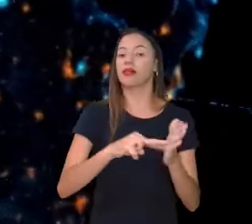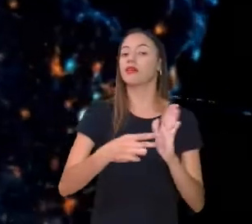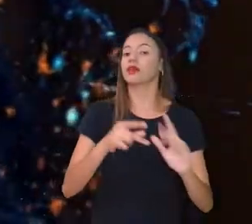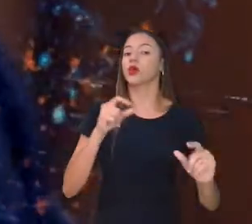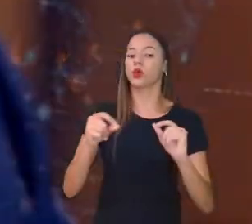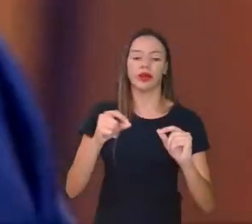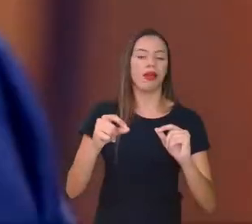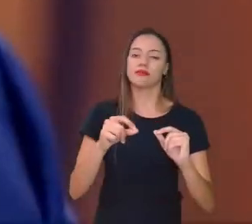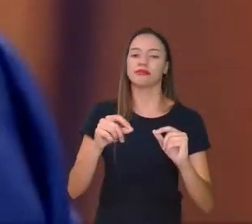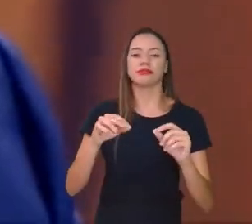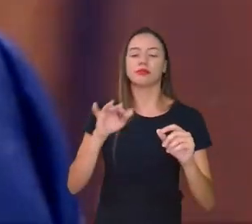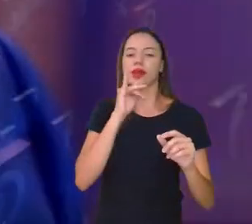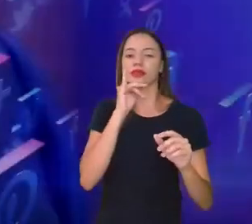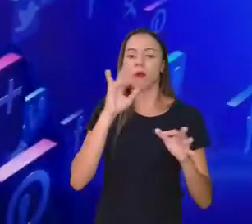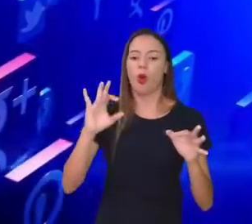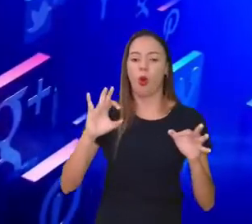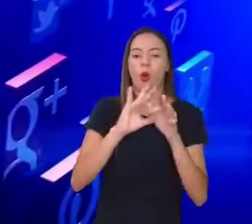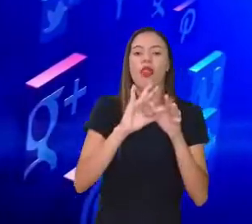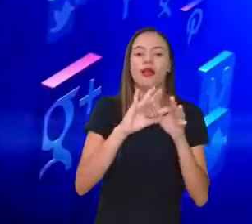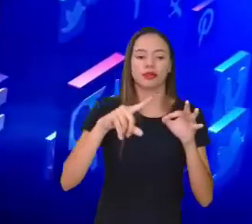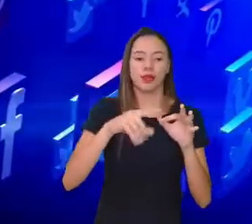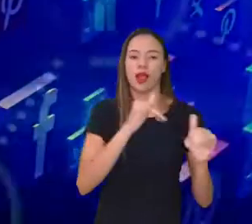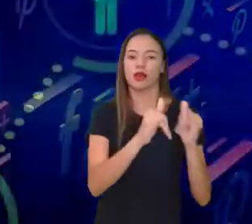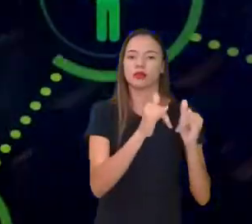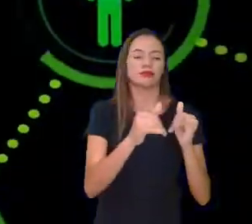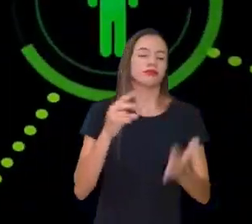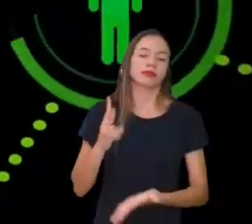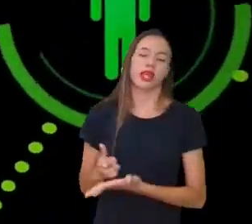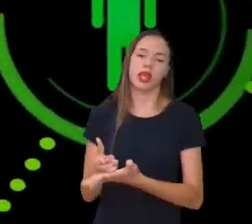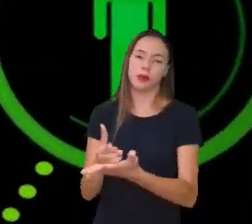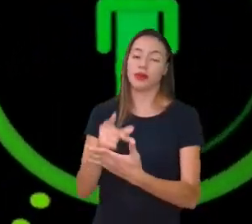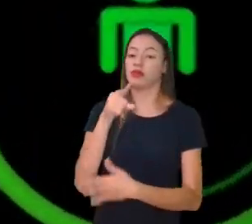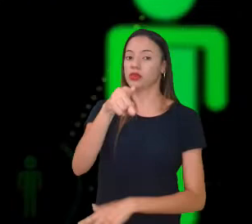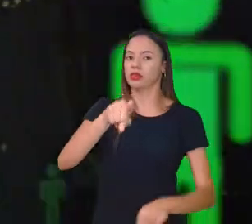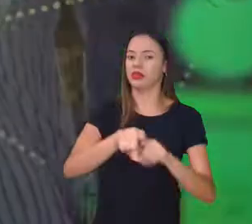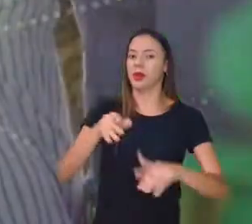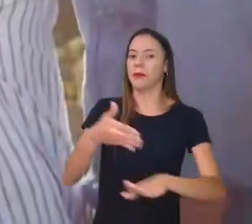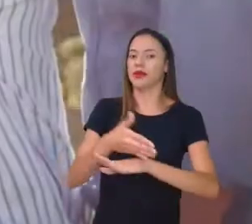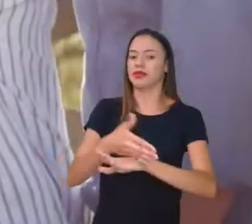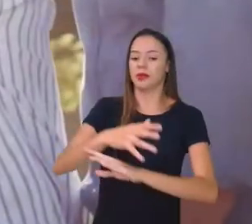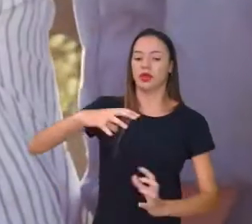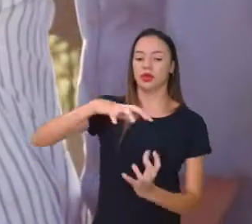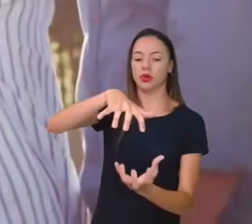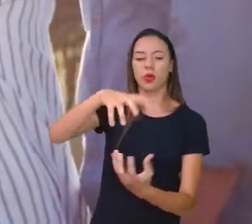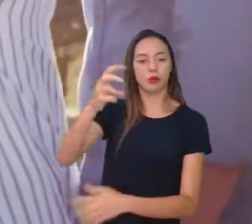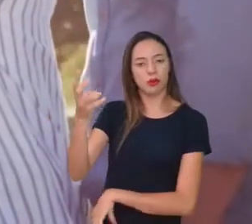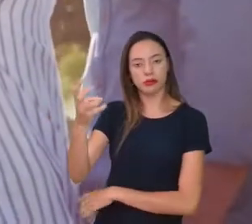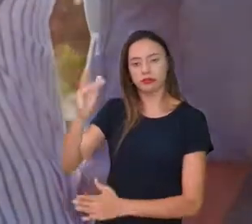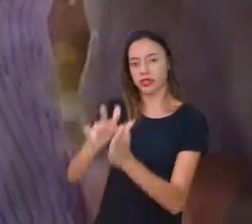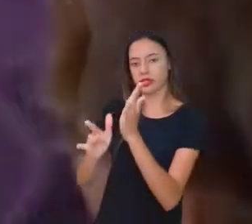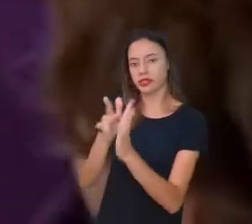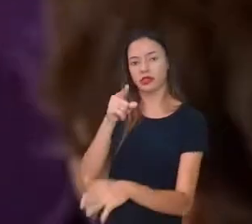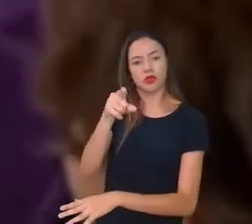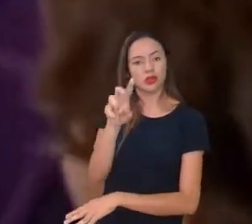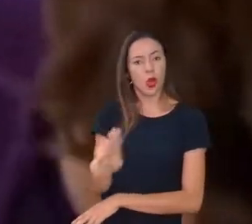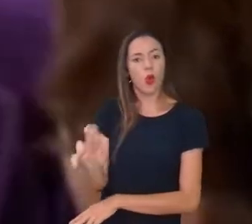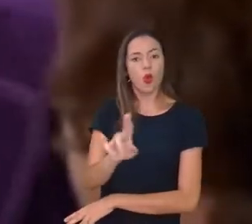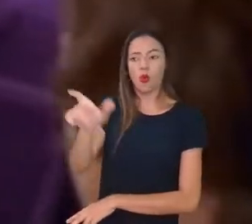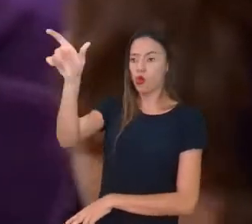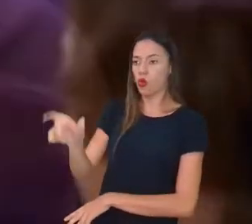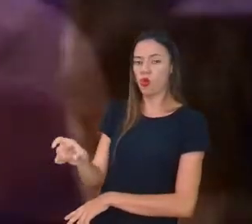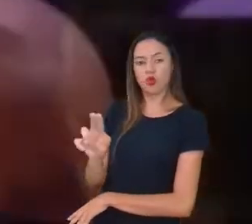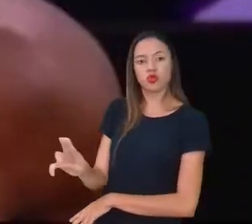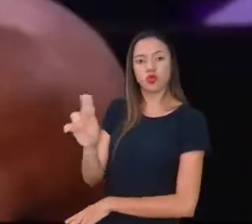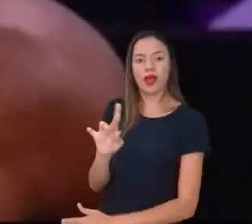o tempo todo. Além disso, você faz parte de um mundo digital. Você é um usuário digital, não tem para